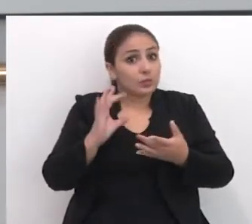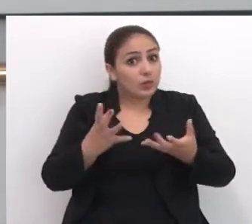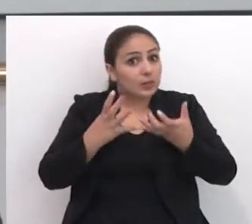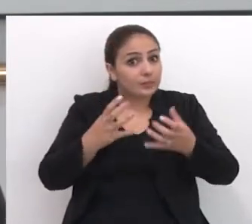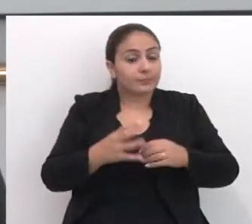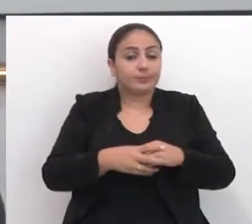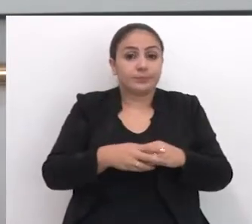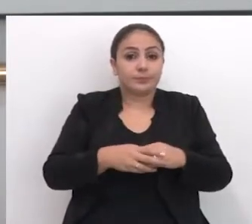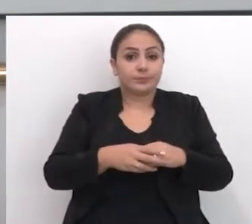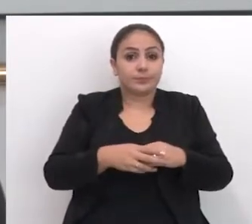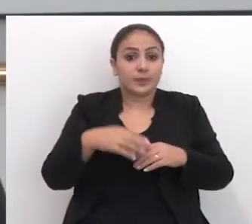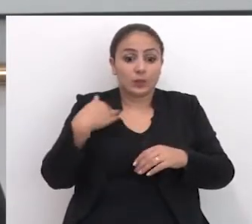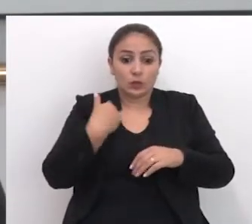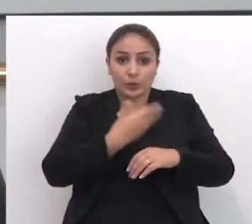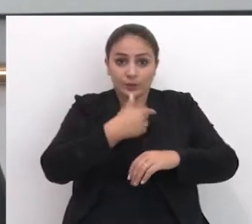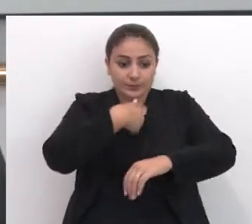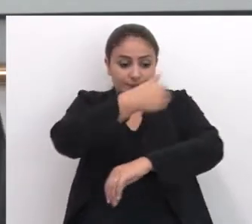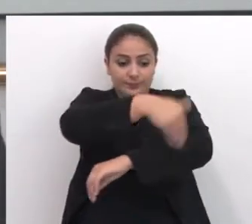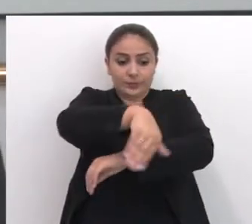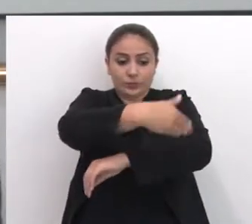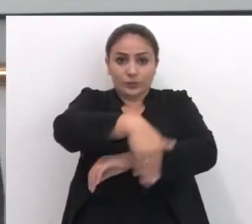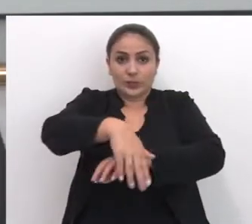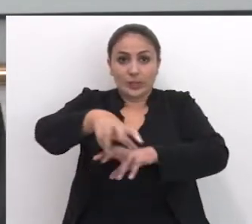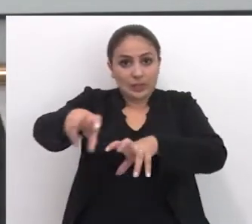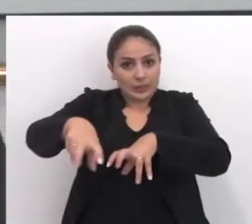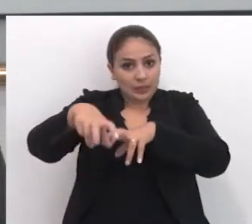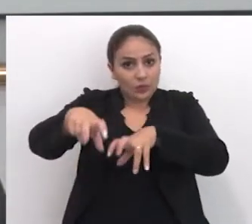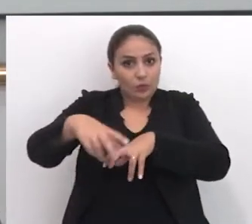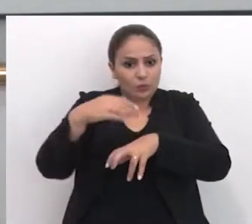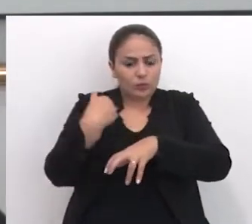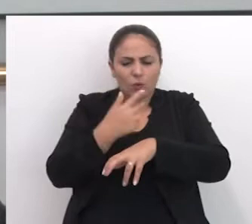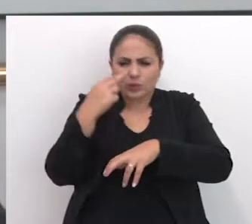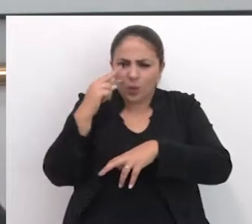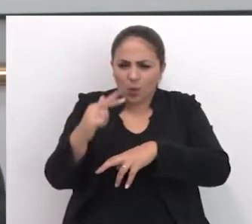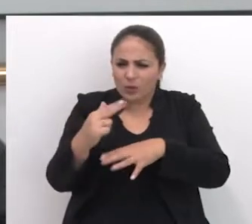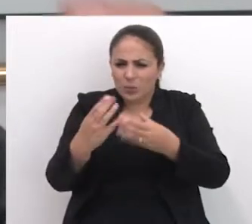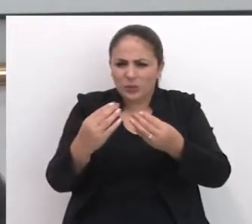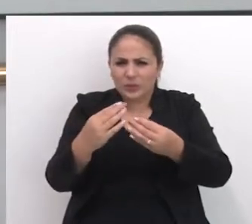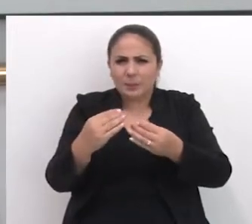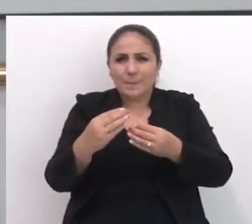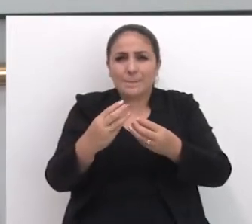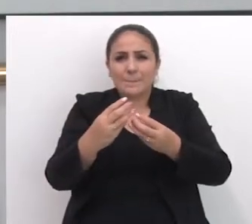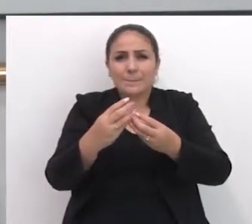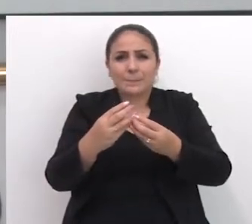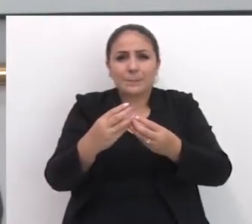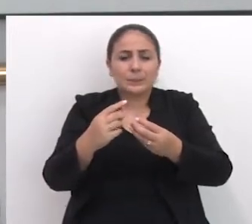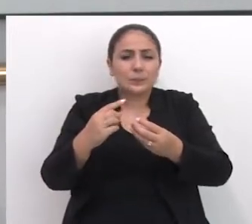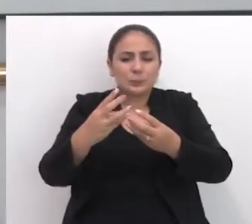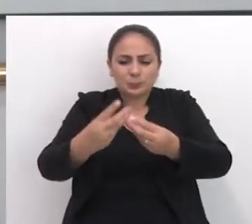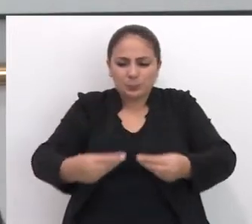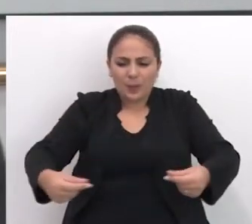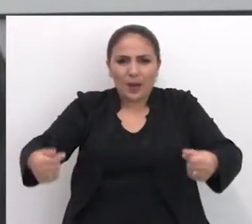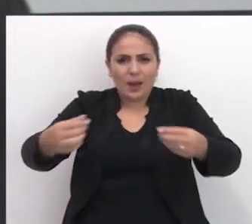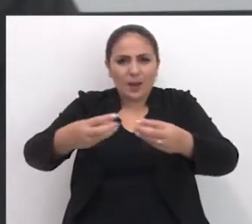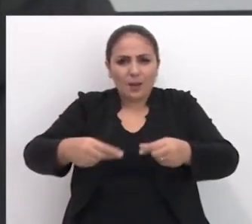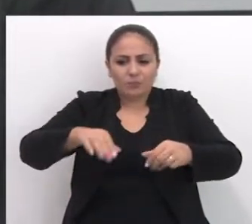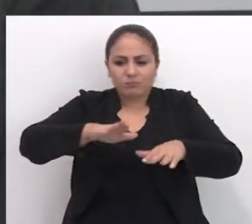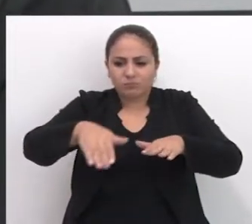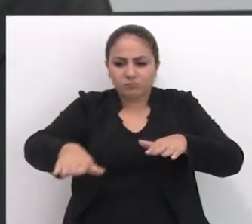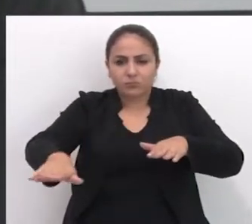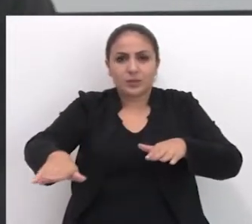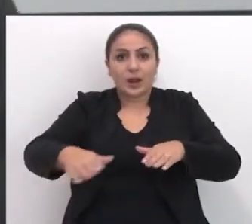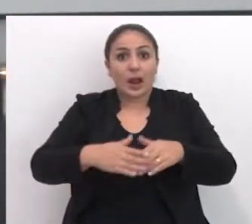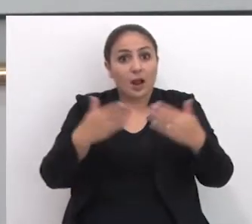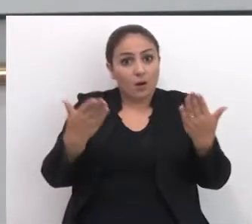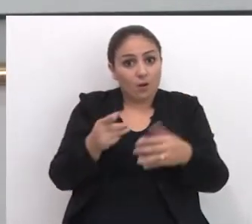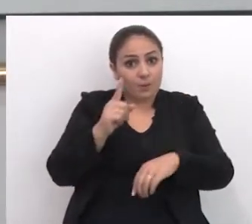querer. E as estradas do nosso interior, a gente se depara aí com verdadeiros atoleiros. Né? Então agora vem a hora